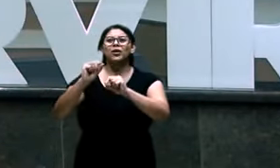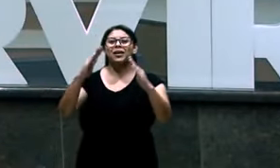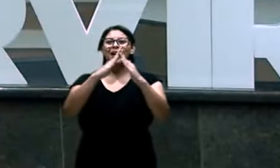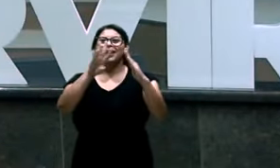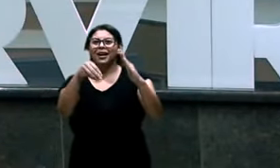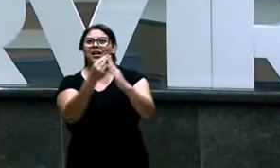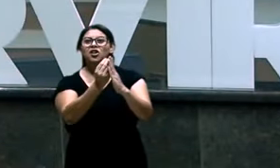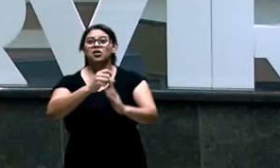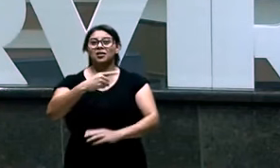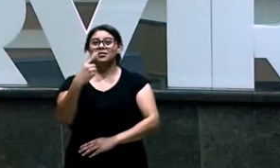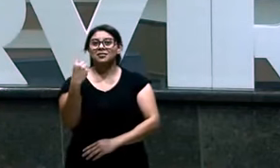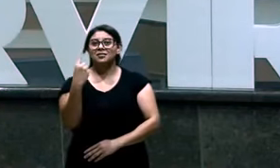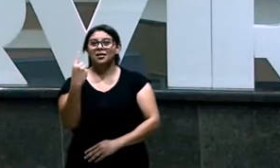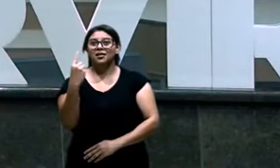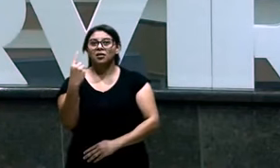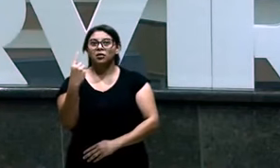palavra.